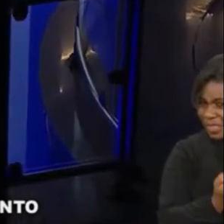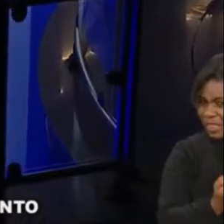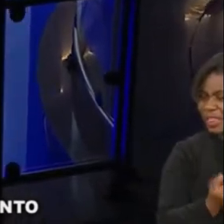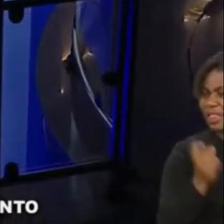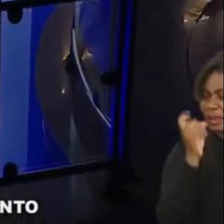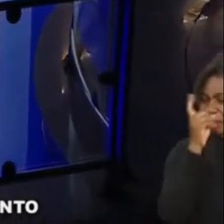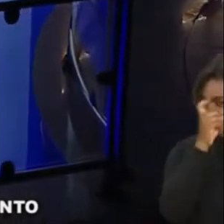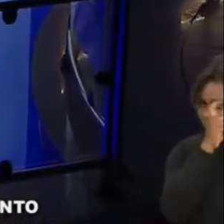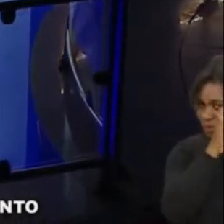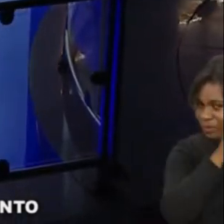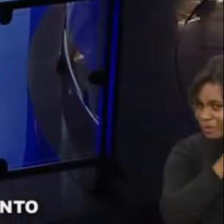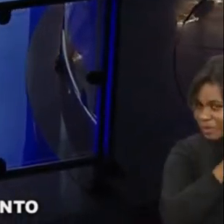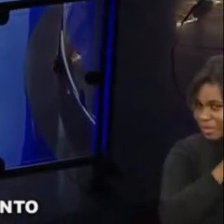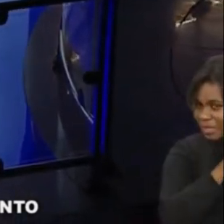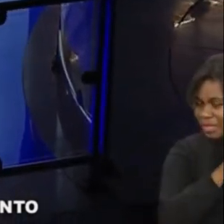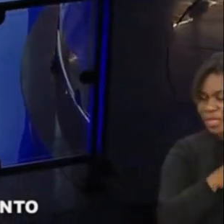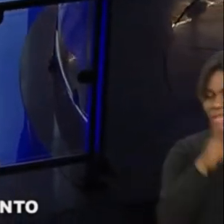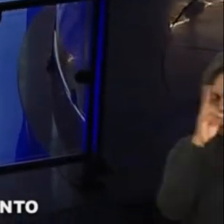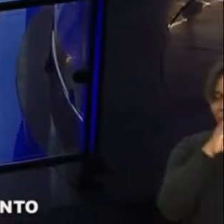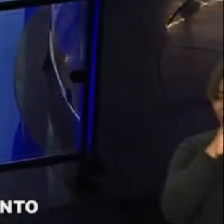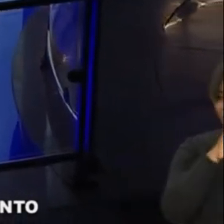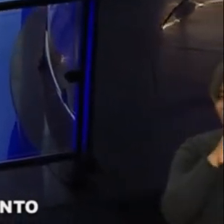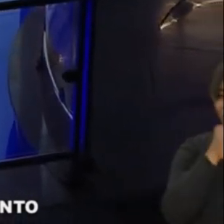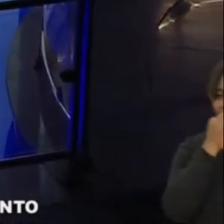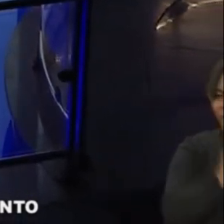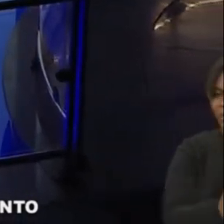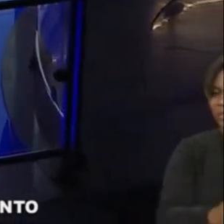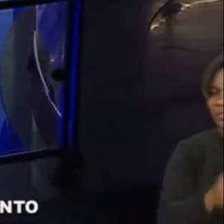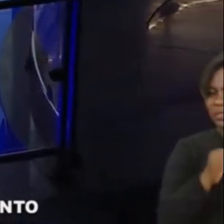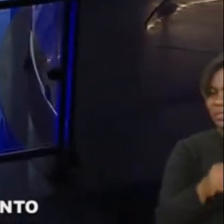Lembra da injustiça que você passou?